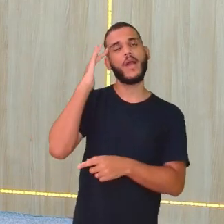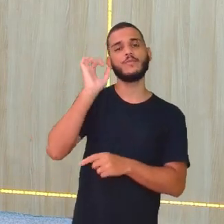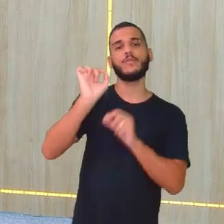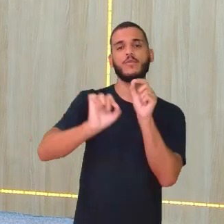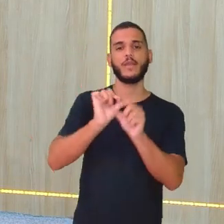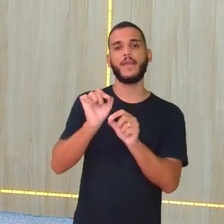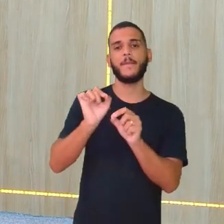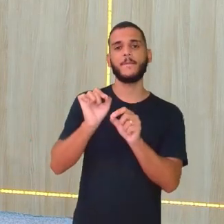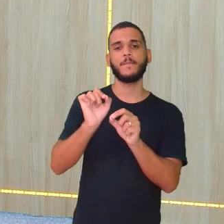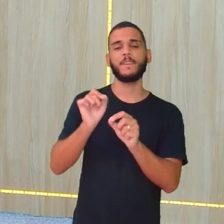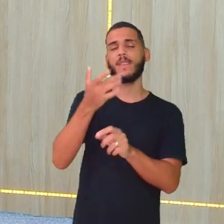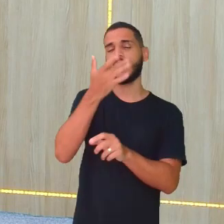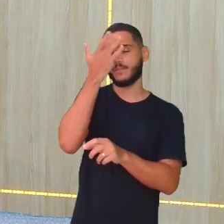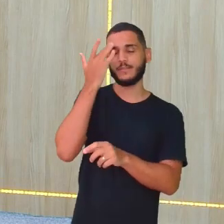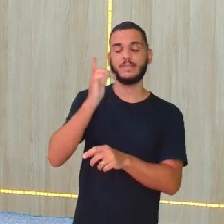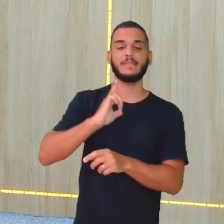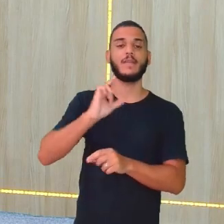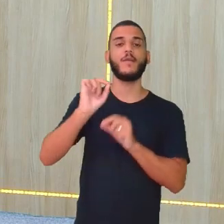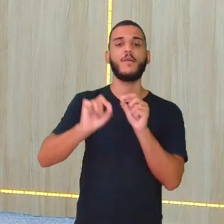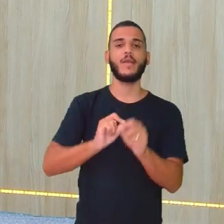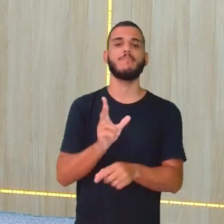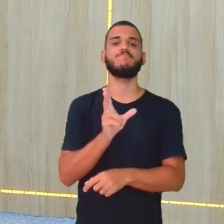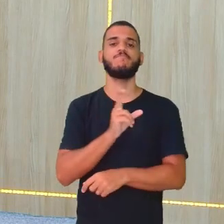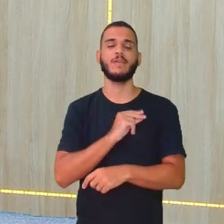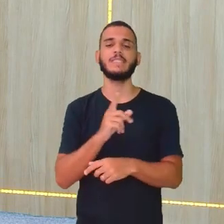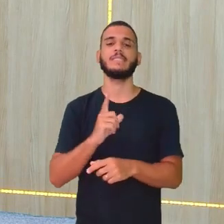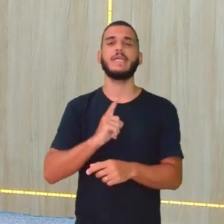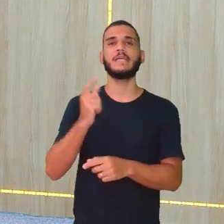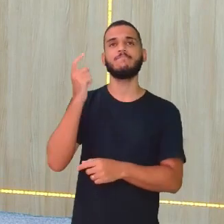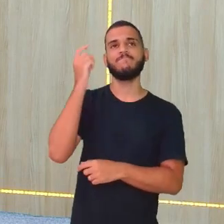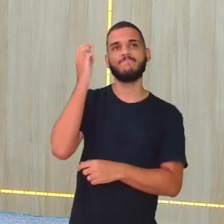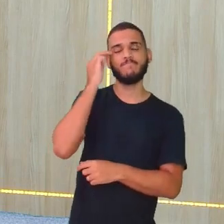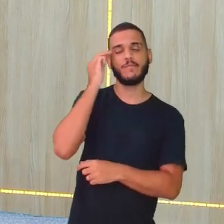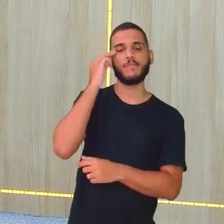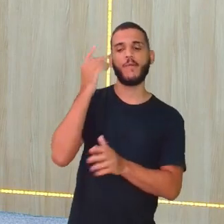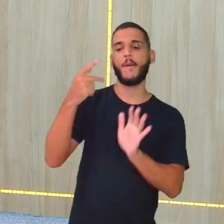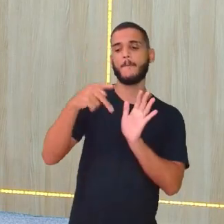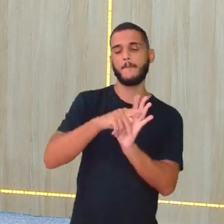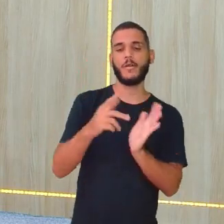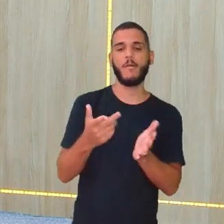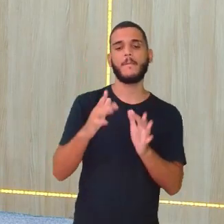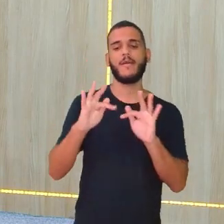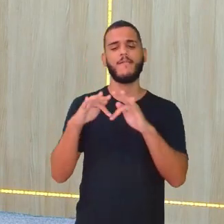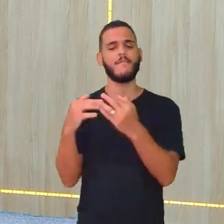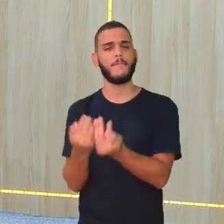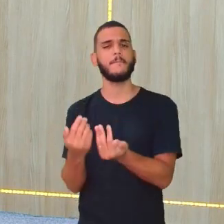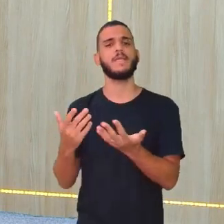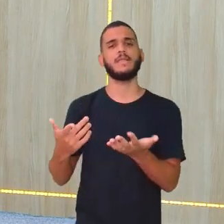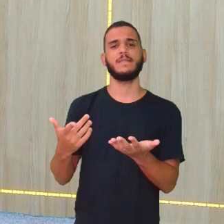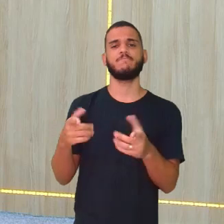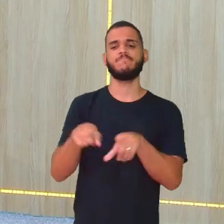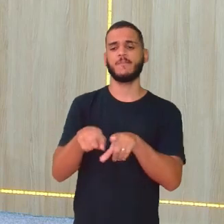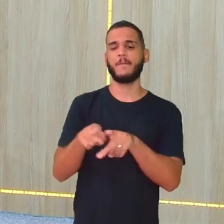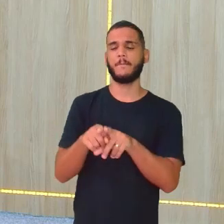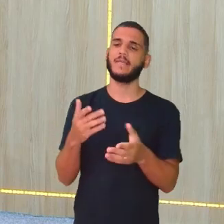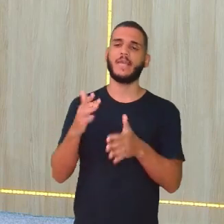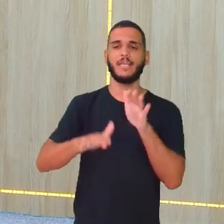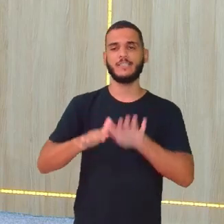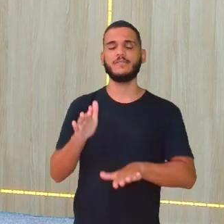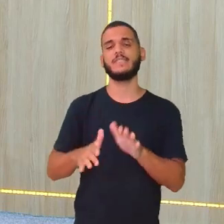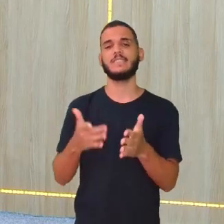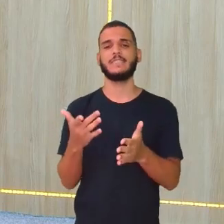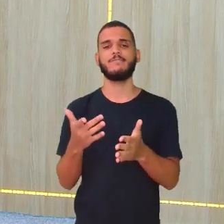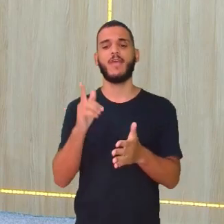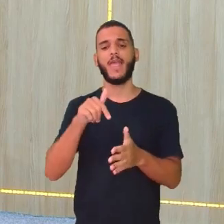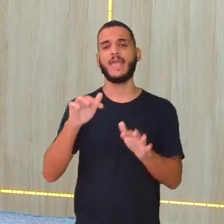em equivalência, merecem ter as suas memórias individuais, Com né, dos certeza. seus familiares, que indiretamente, às vezes